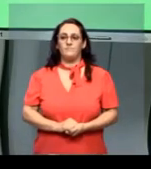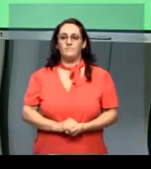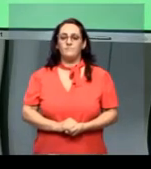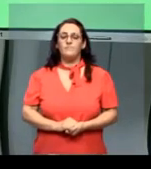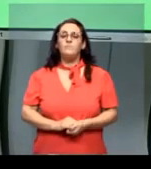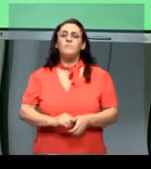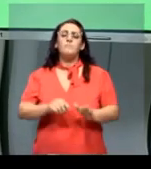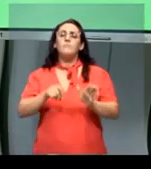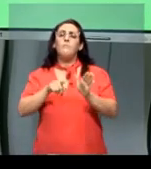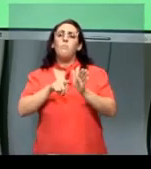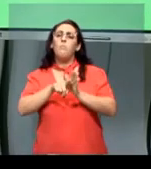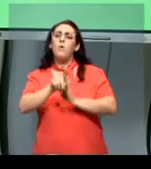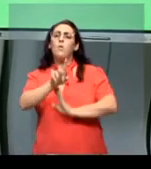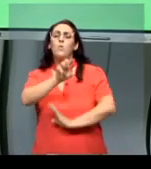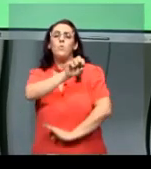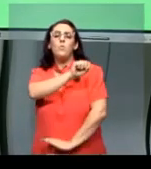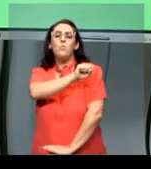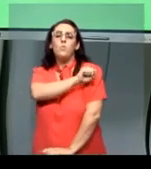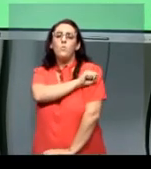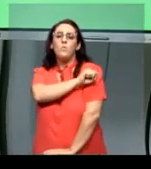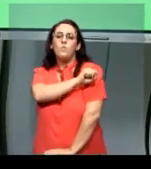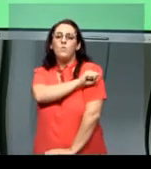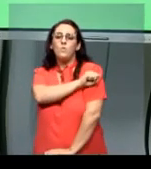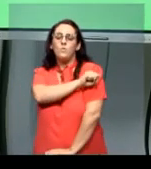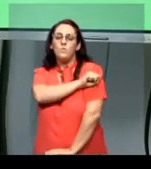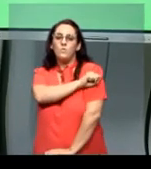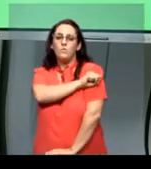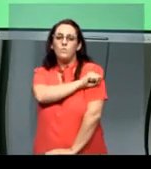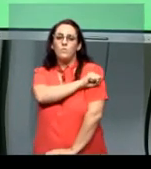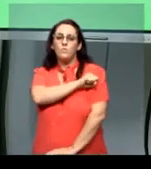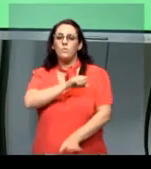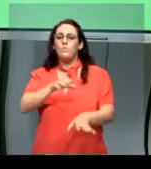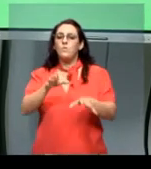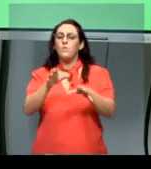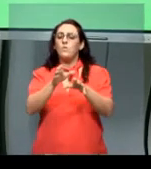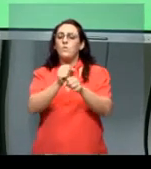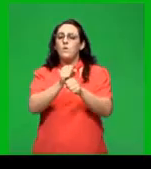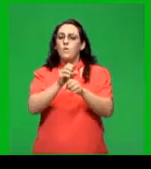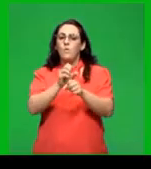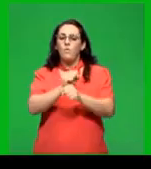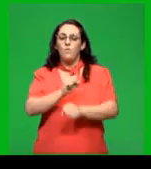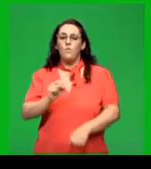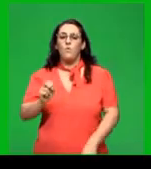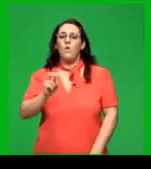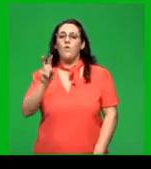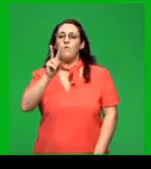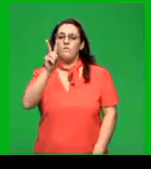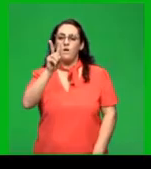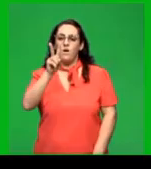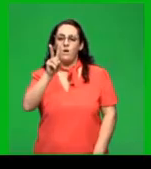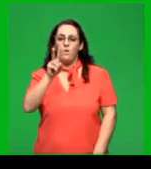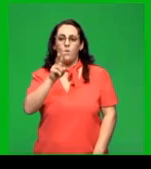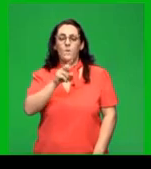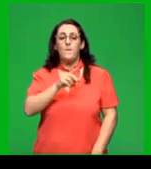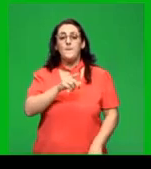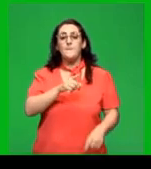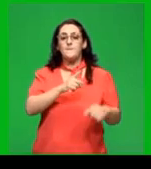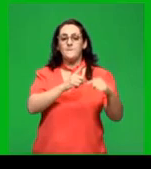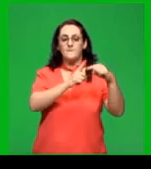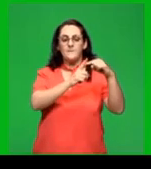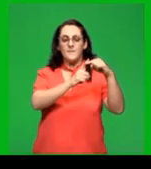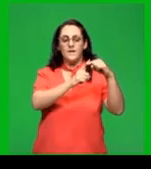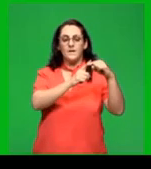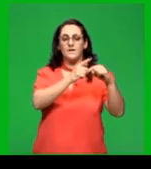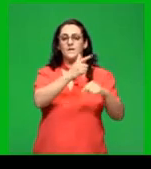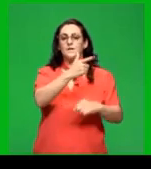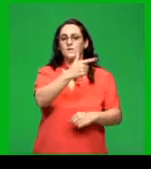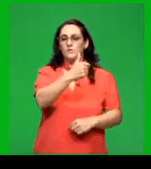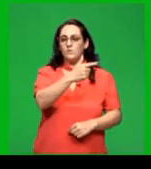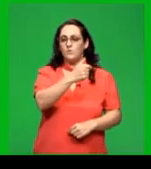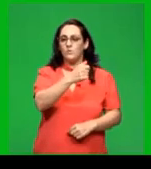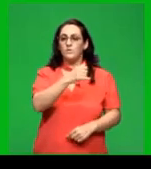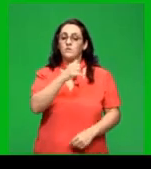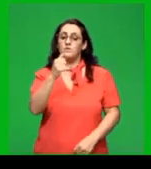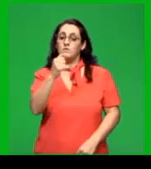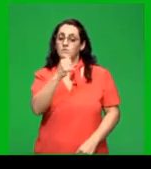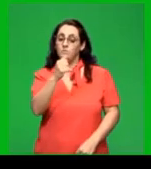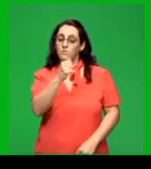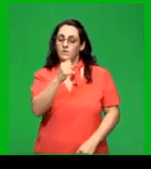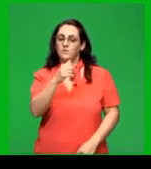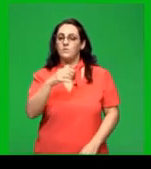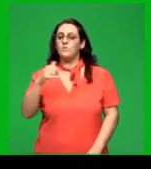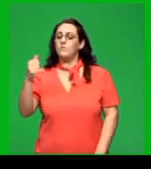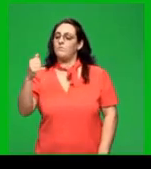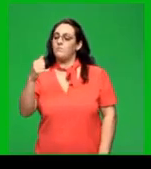Uma pergunta do oitavo ano. Calcule o valor de mais 12 menos menos 30, professora.